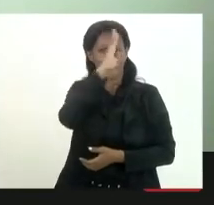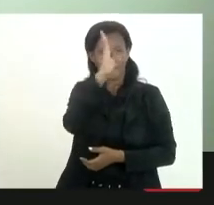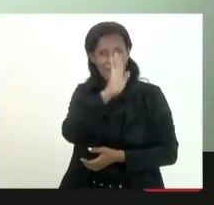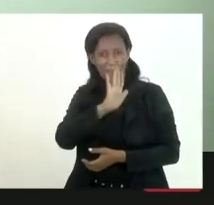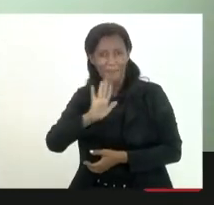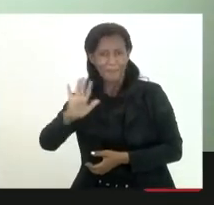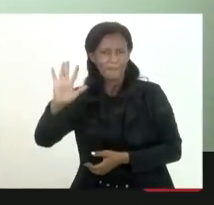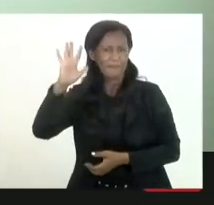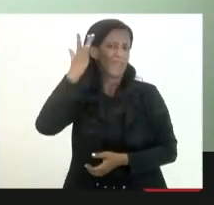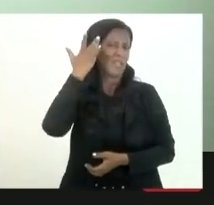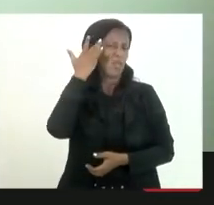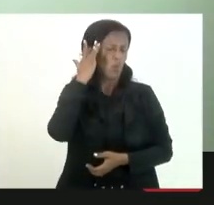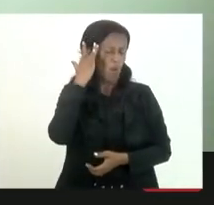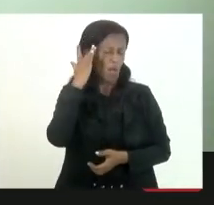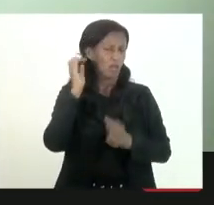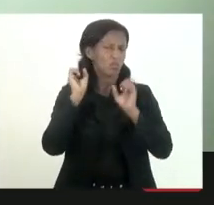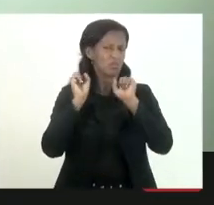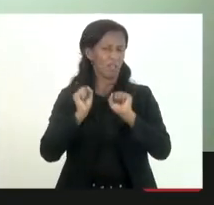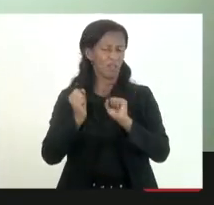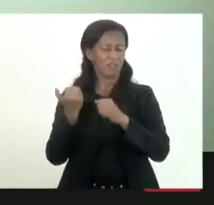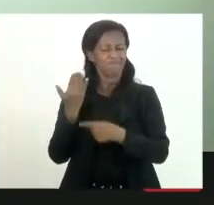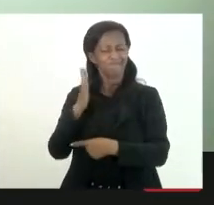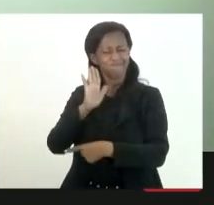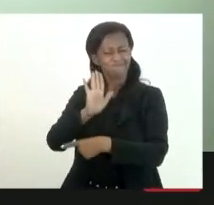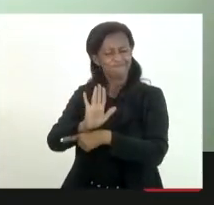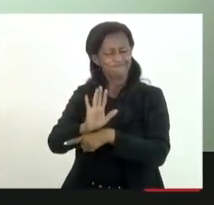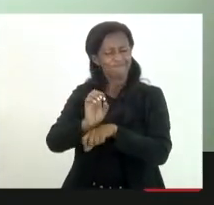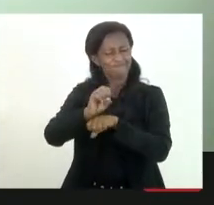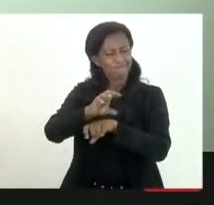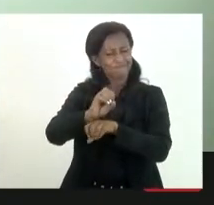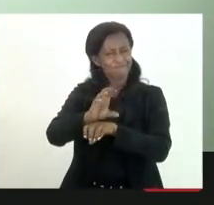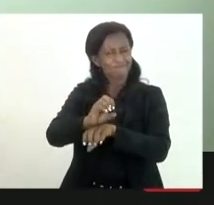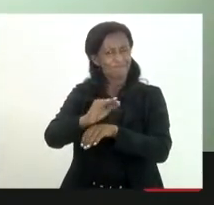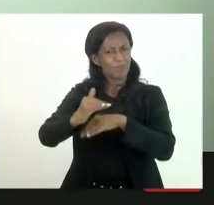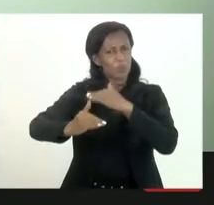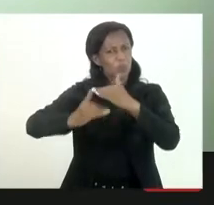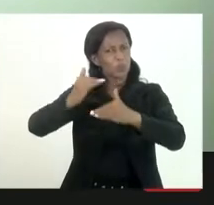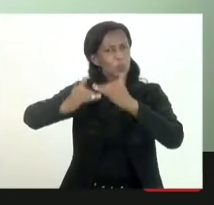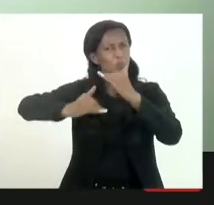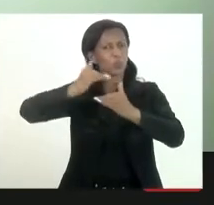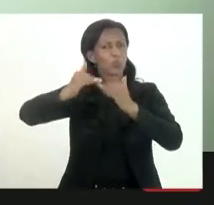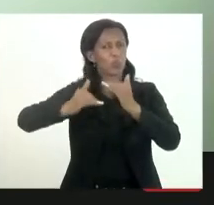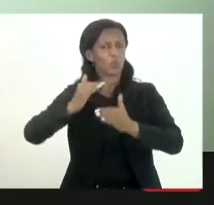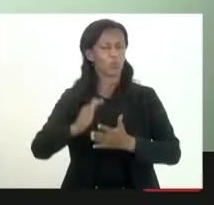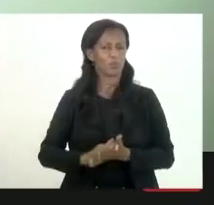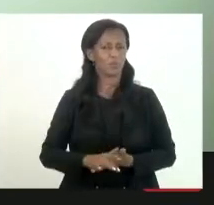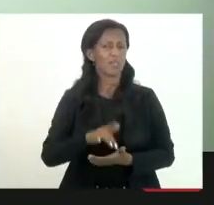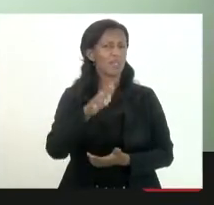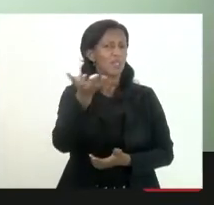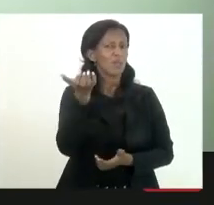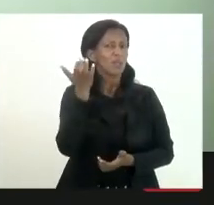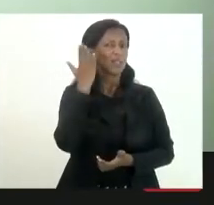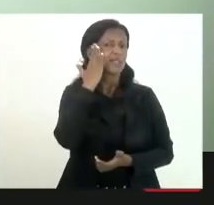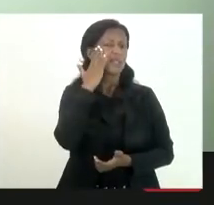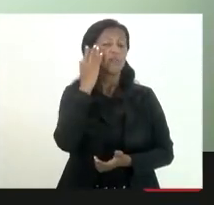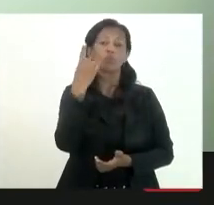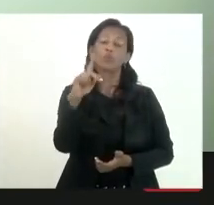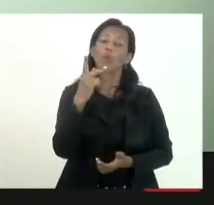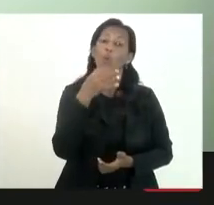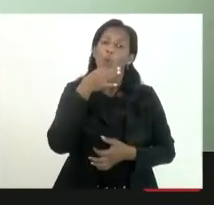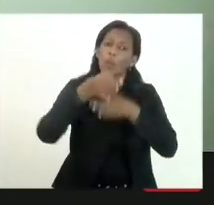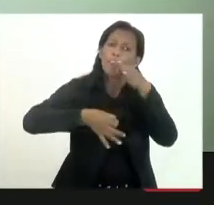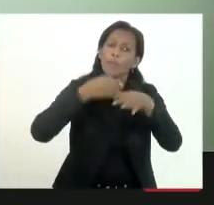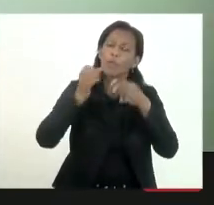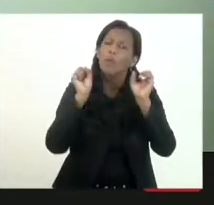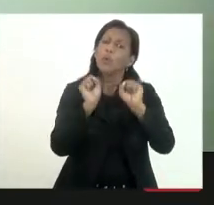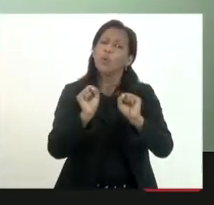muito naquilo que é dito pela deputada Renata. Então, eu queria saber a sua opinião e o que a gente pode fazer,